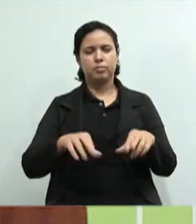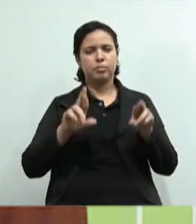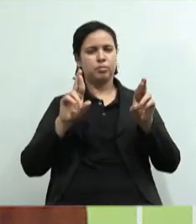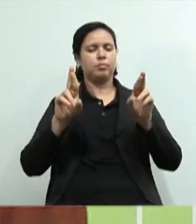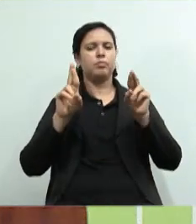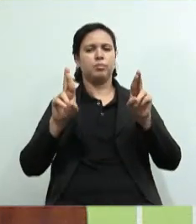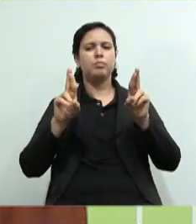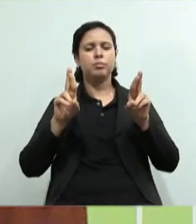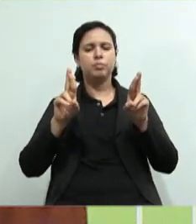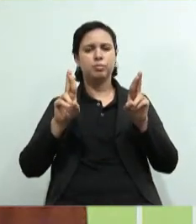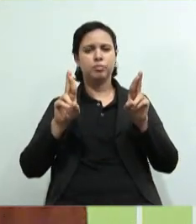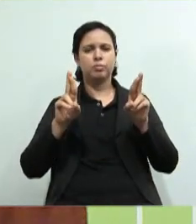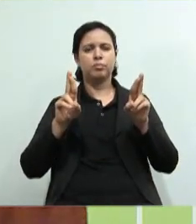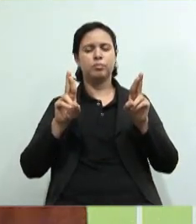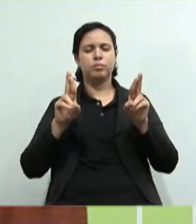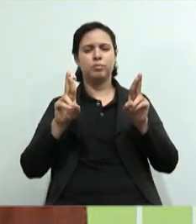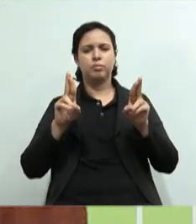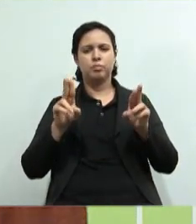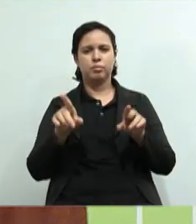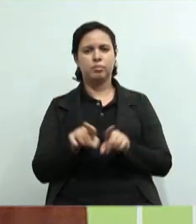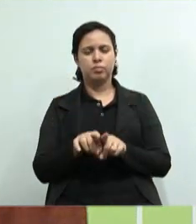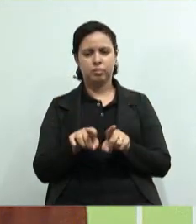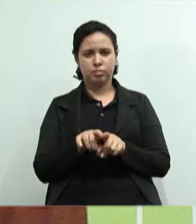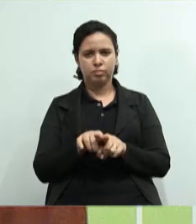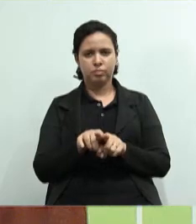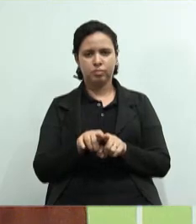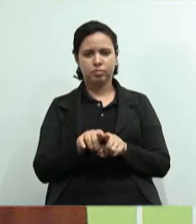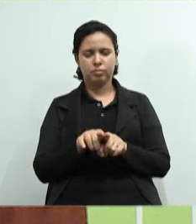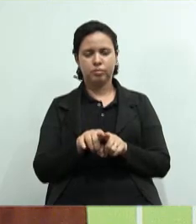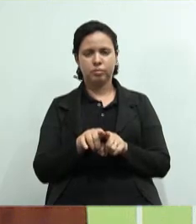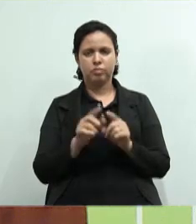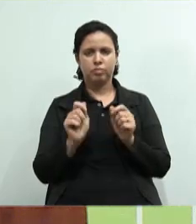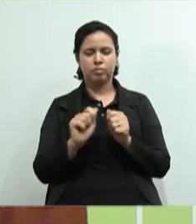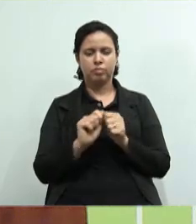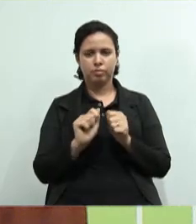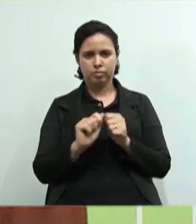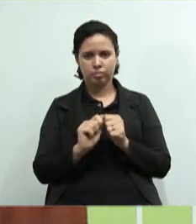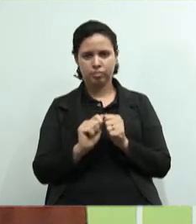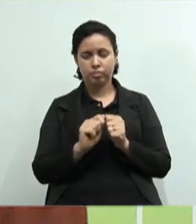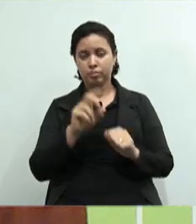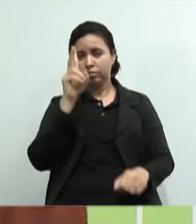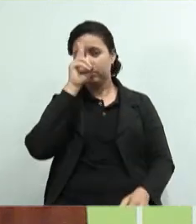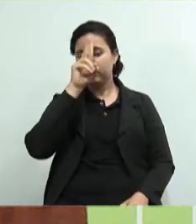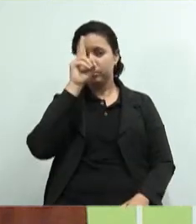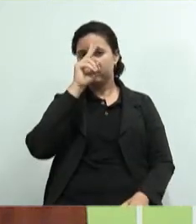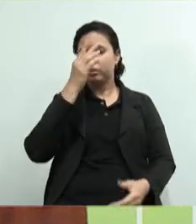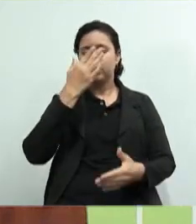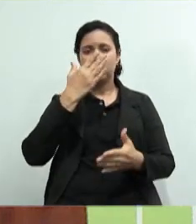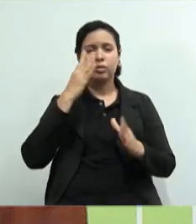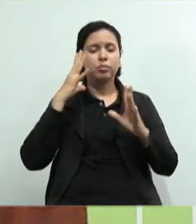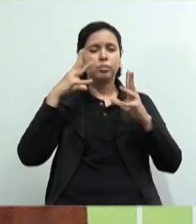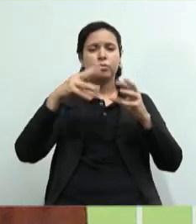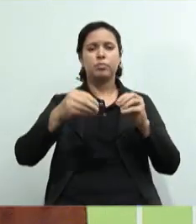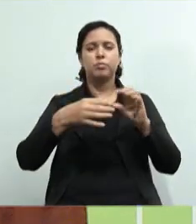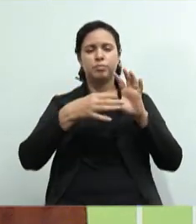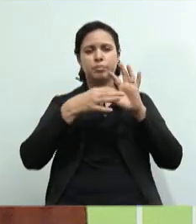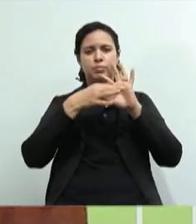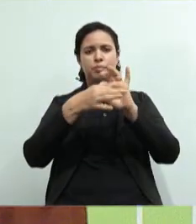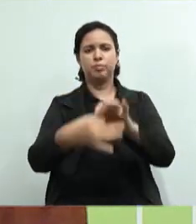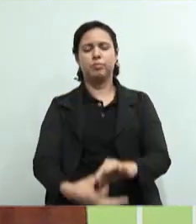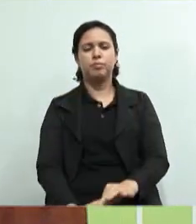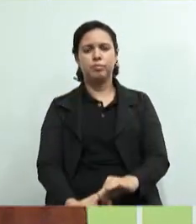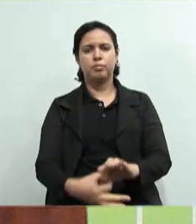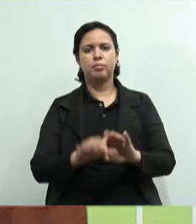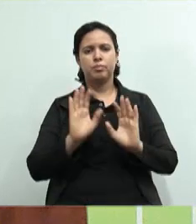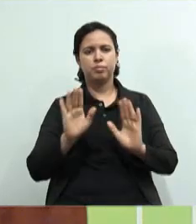minhas decisões e aí em seguida agir, né? Lembra, é tudo intercalado, como a gente viu